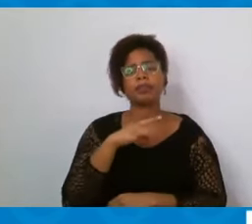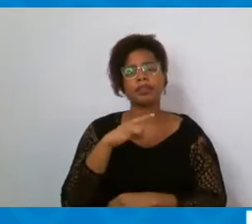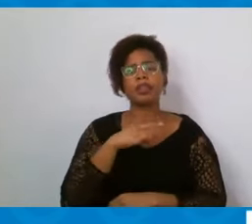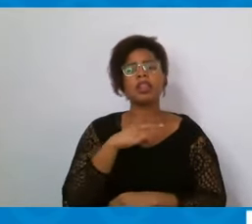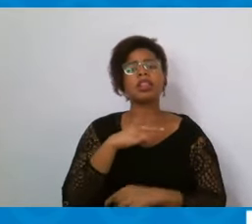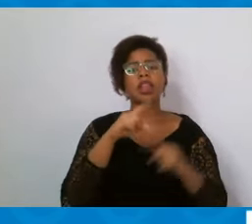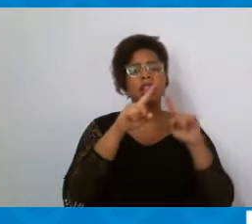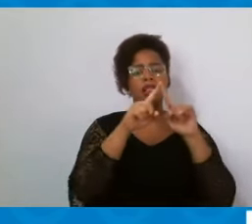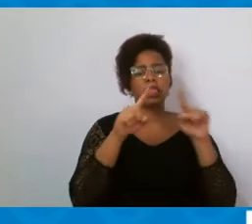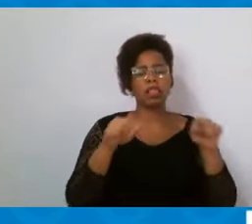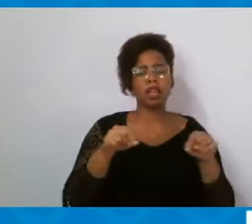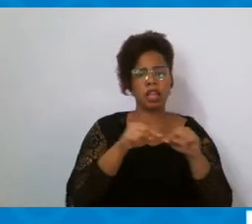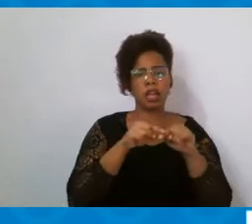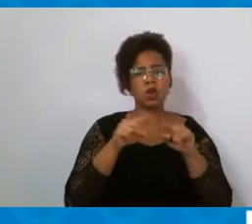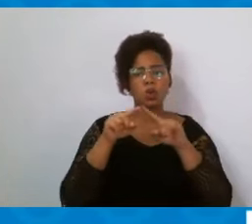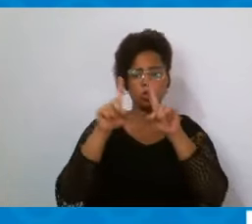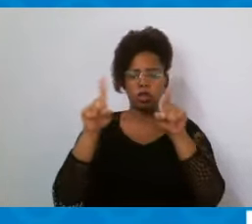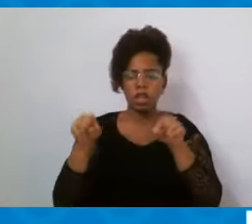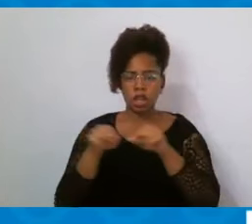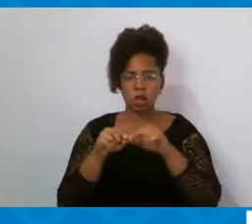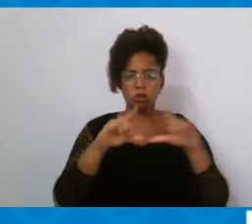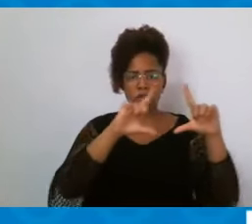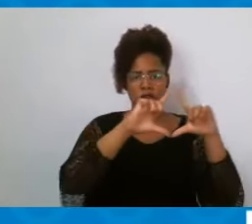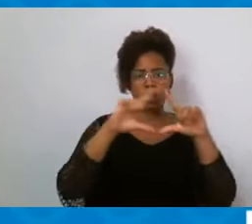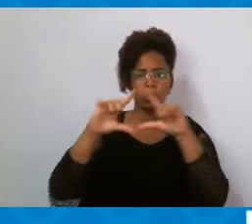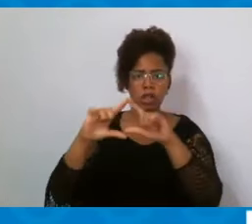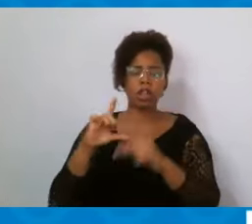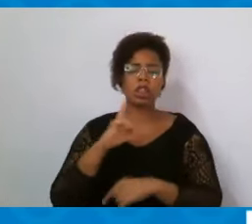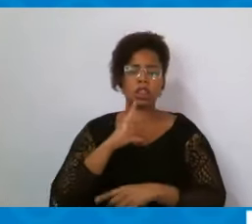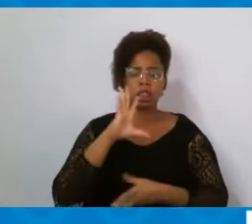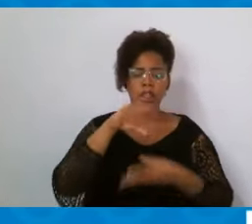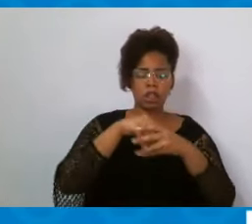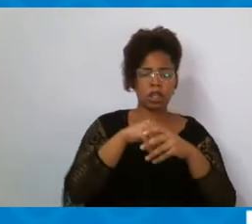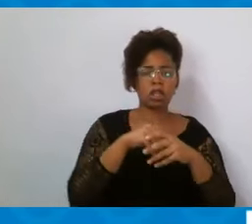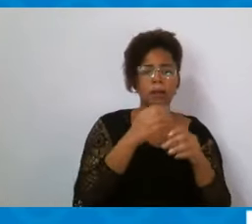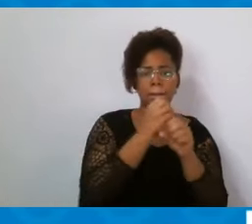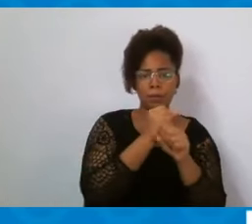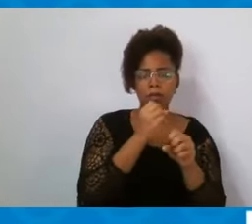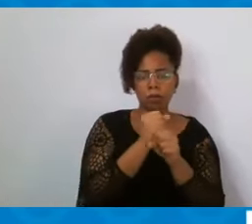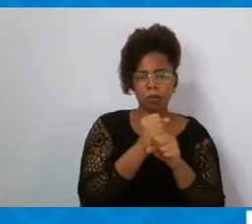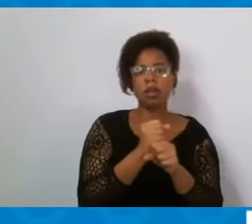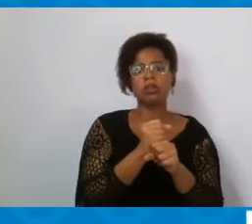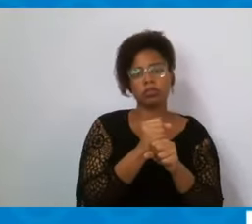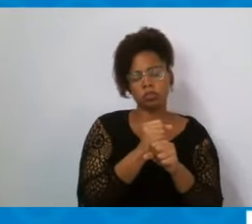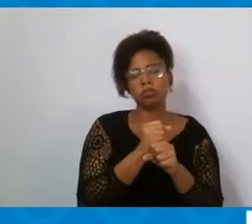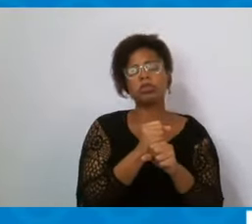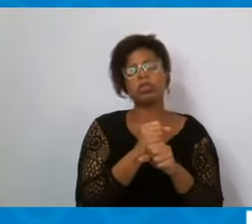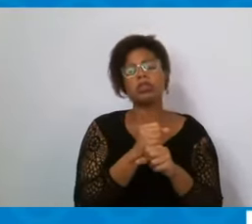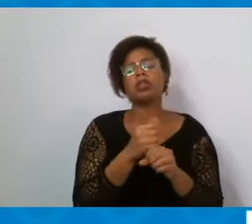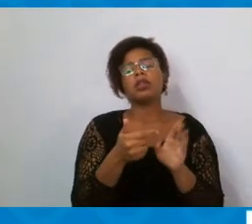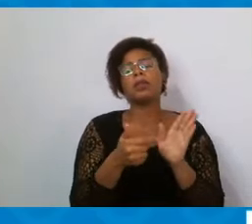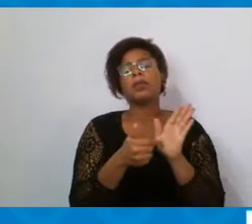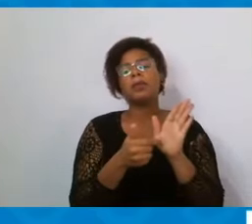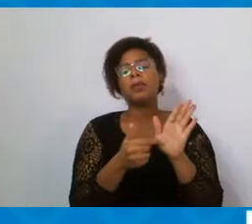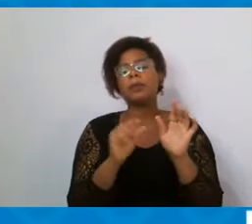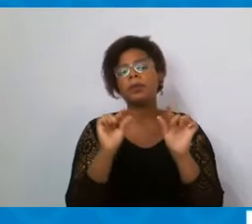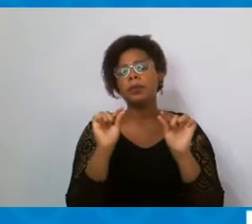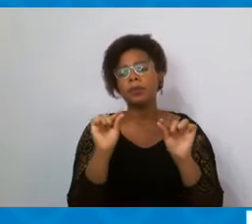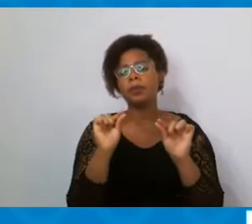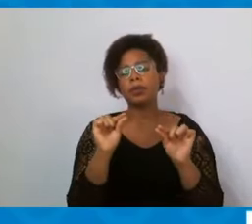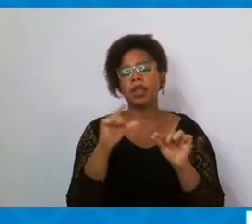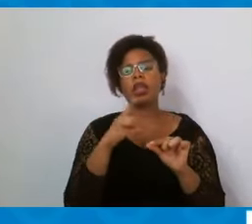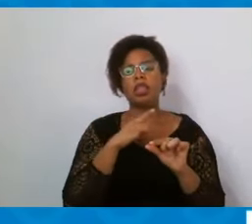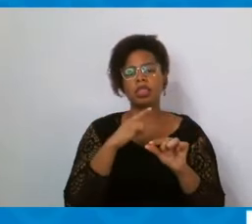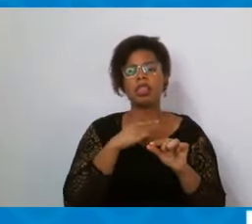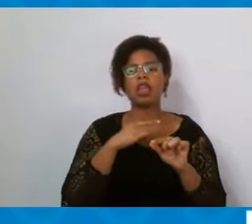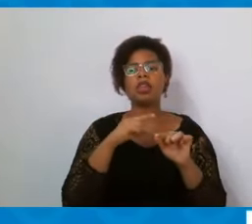matemática, a soma dos triângulos no mundo plano, né? Se você tem um triângulo equilátero, é 120, né?